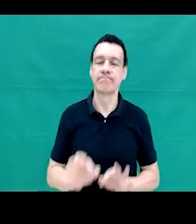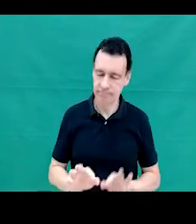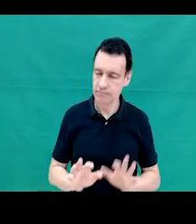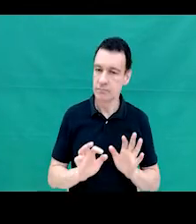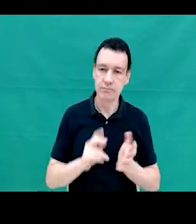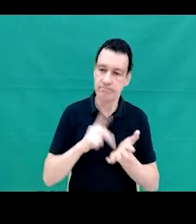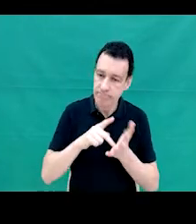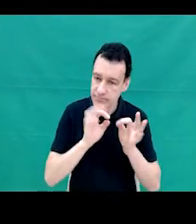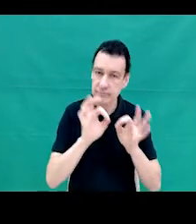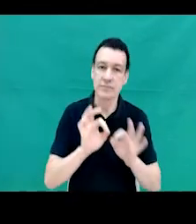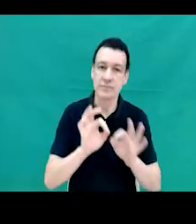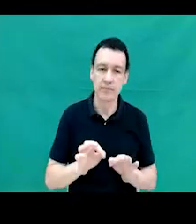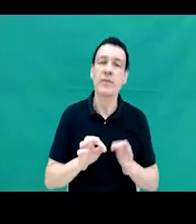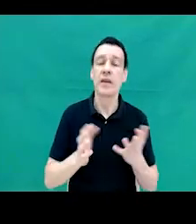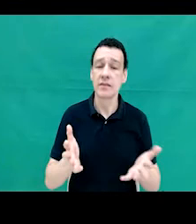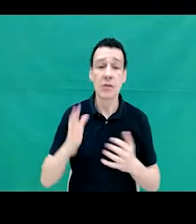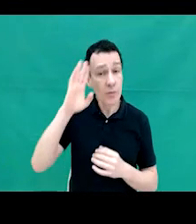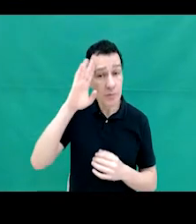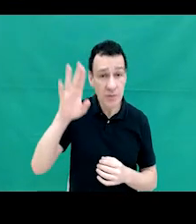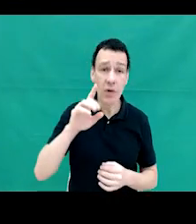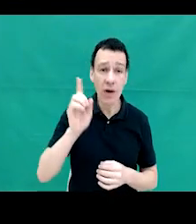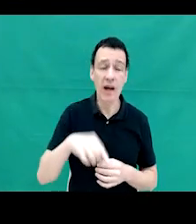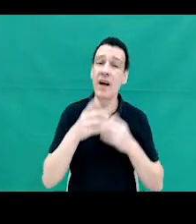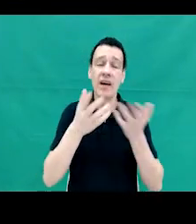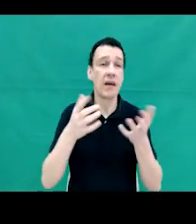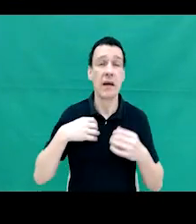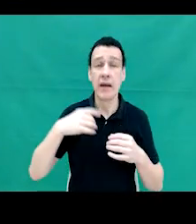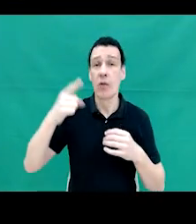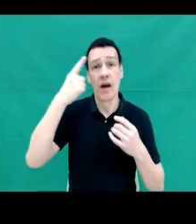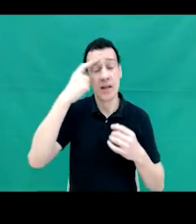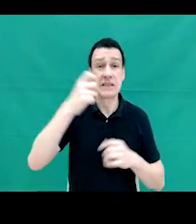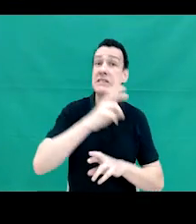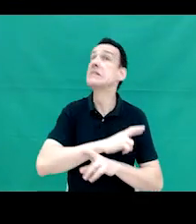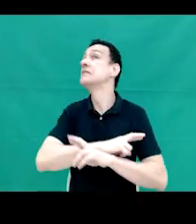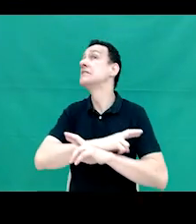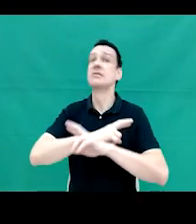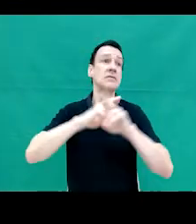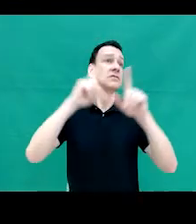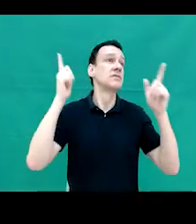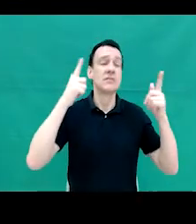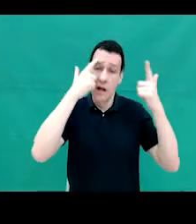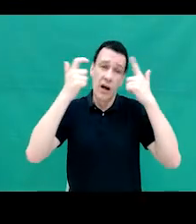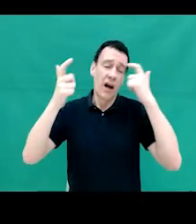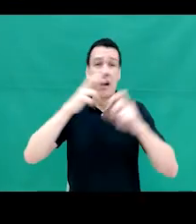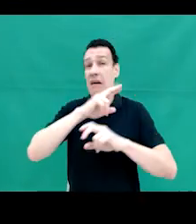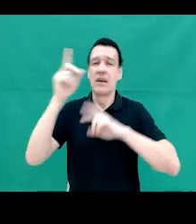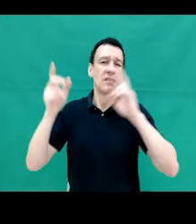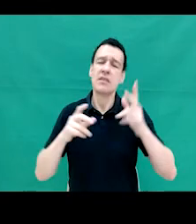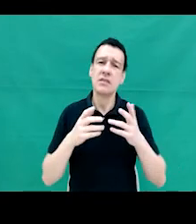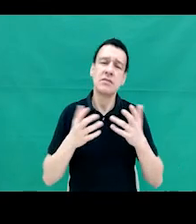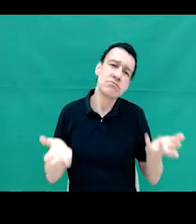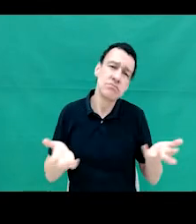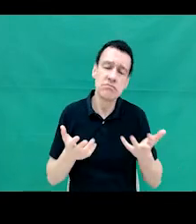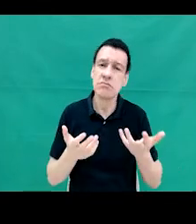bastante disruptivo, que você traga algo totalmente novo. É muito importante para o seu usuário, para o